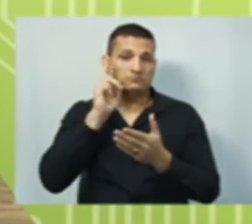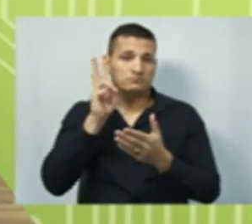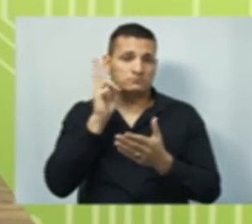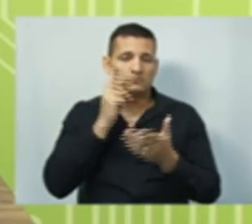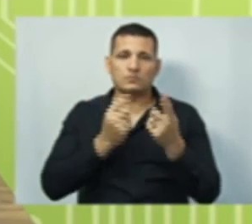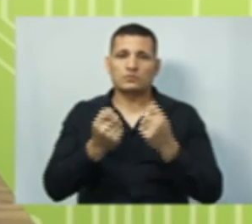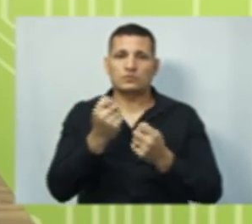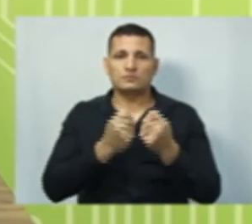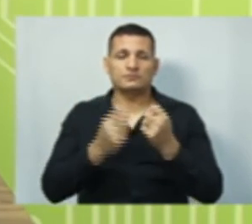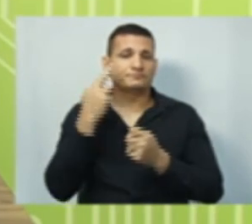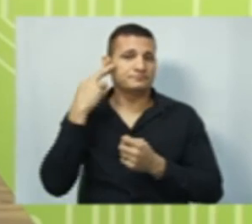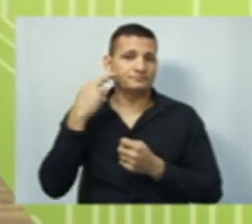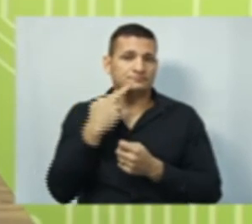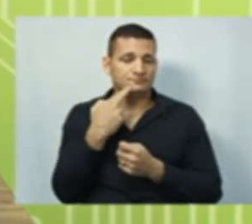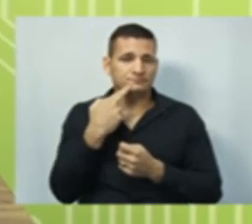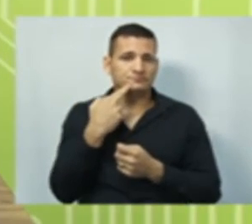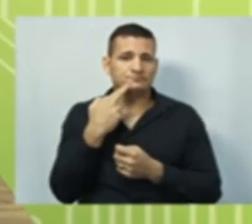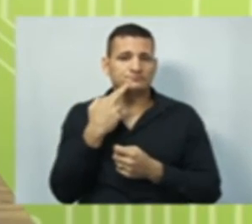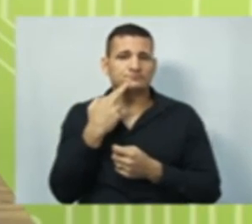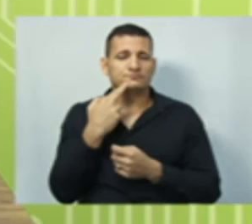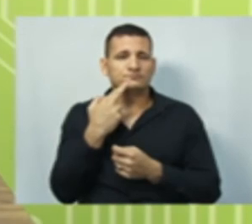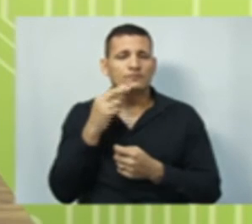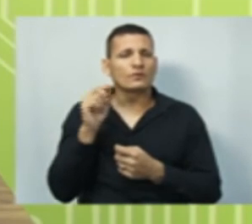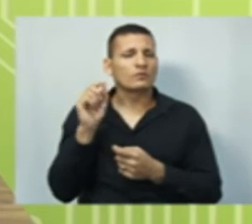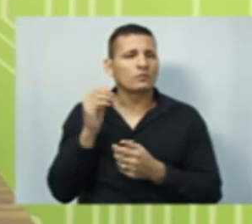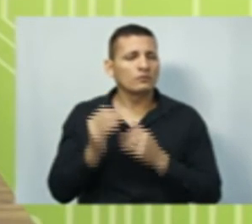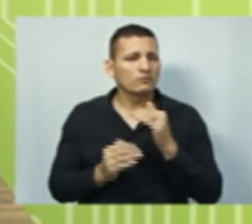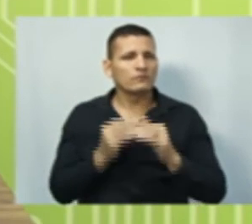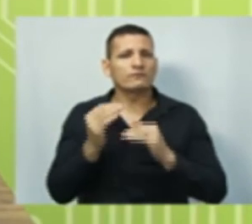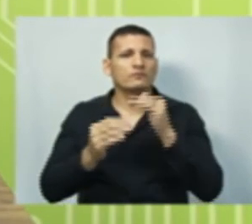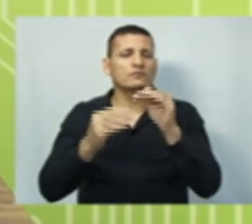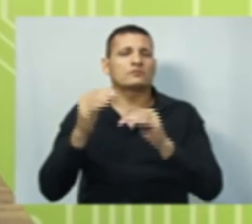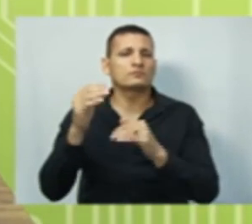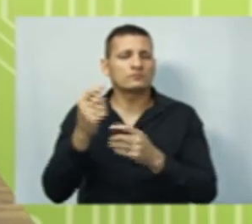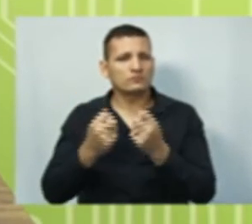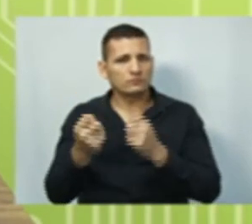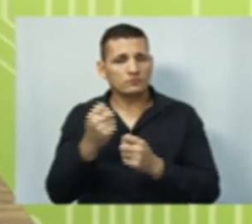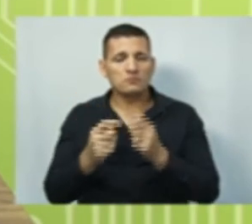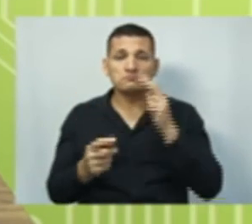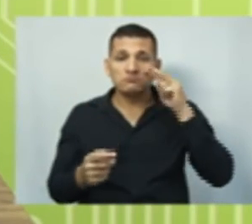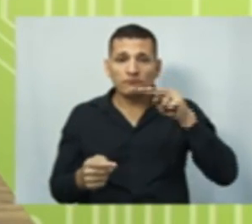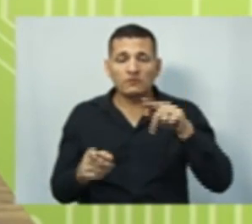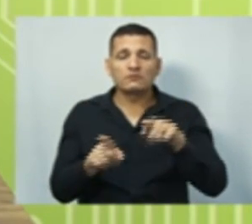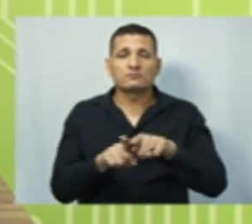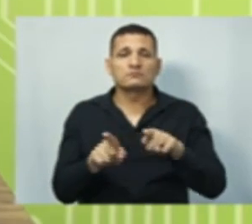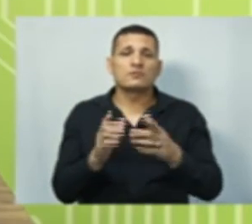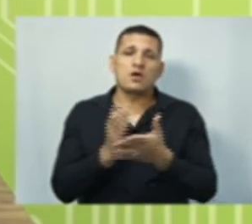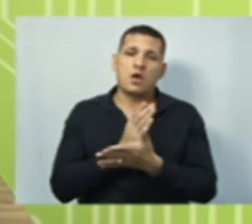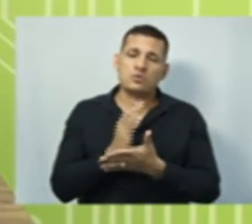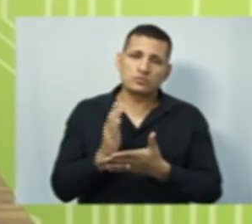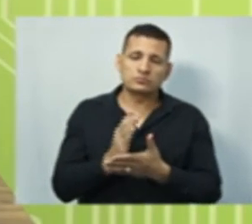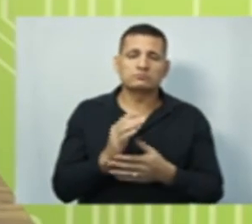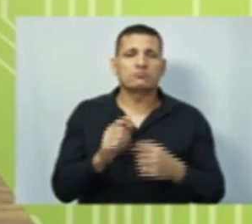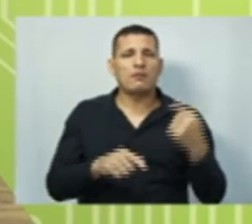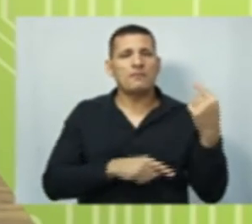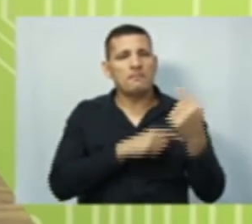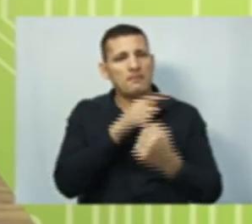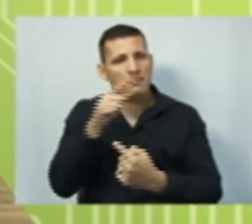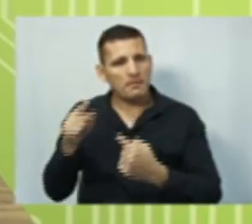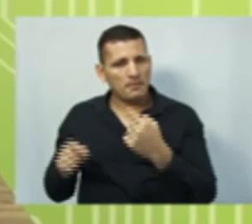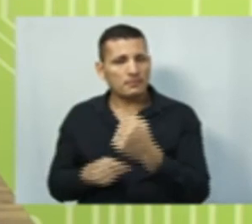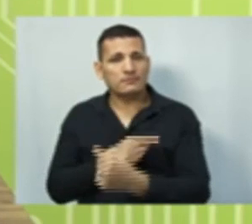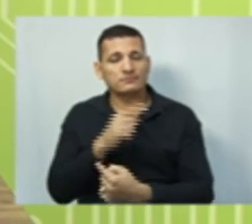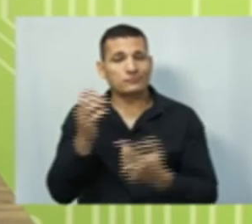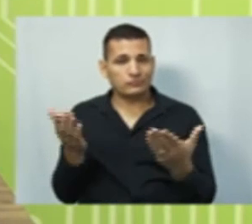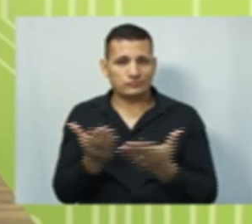de Rondônia, a formação econômica do nosso estado. A gente vai falar de alguns ciclos produtivos que foram importantes para trazer o nosso estado para onde ele é